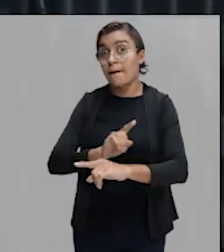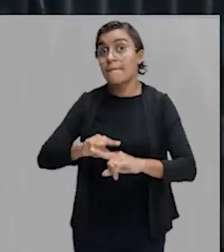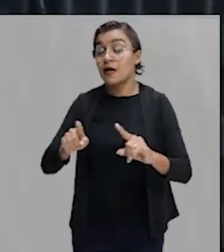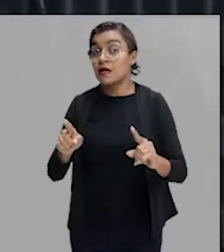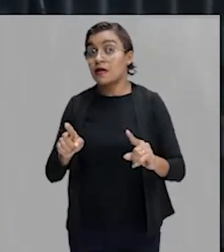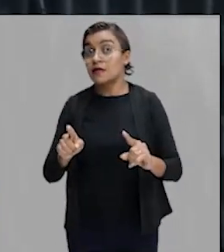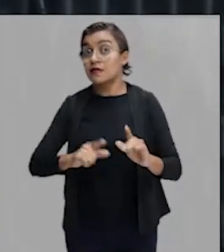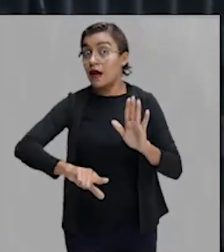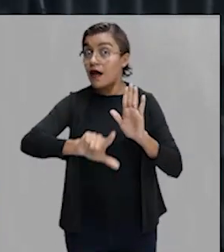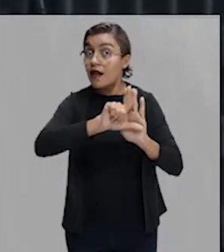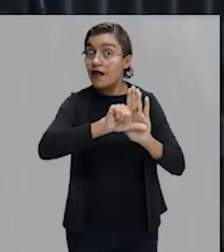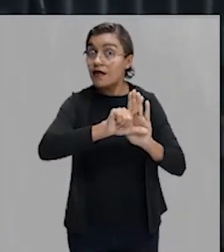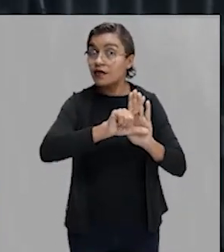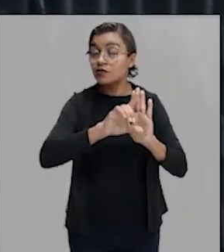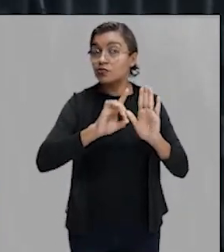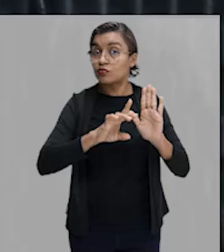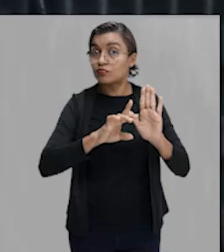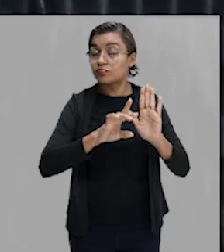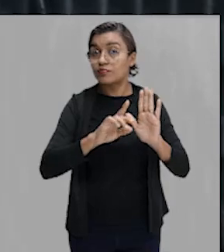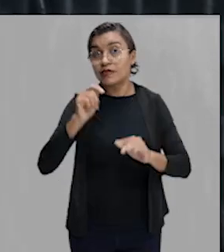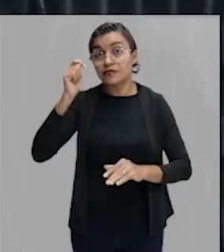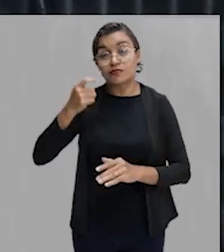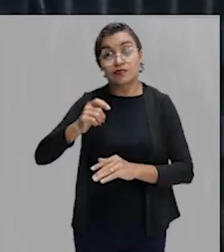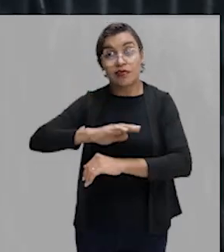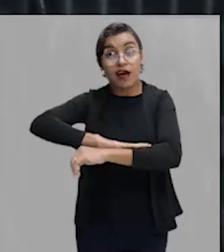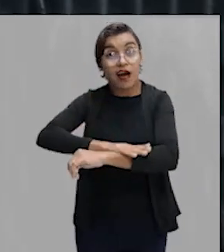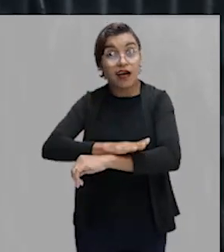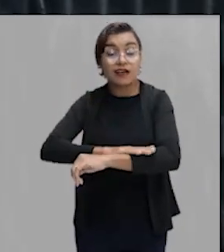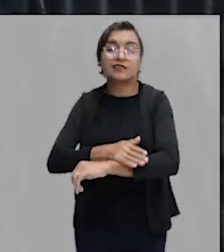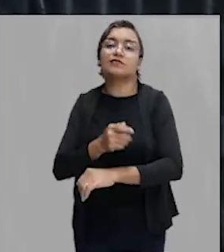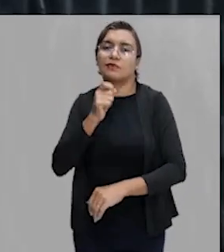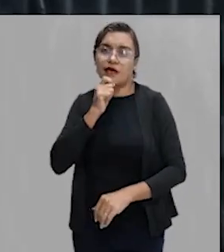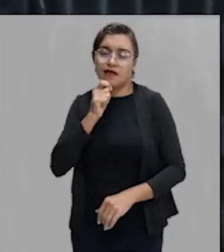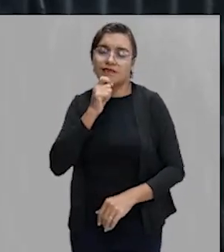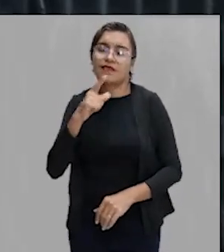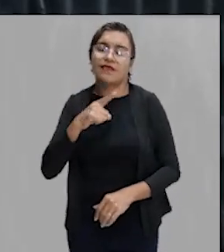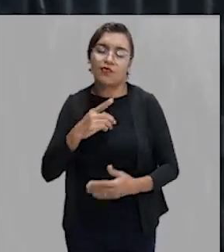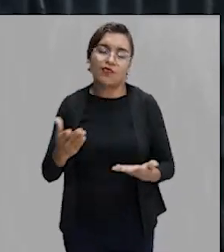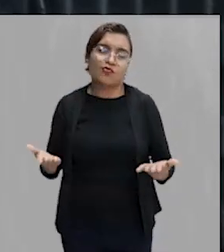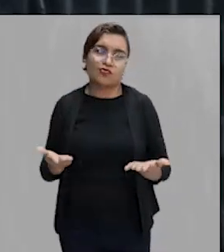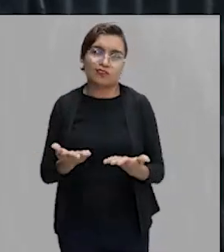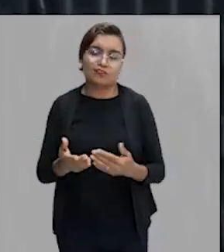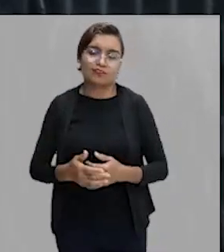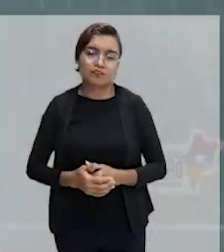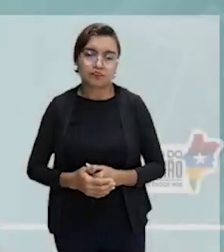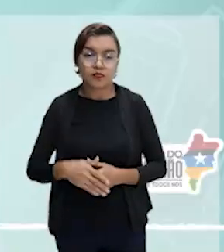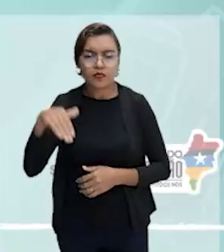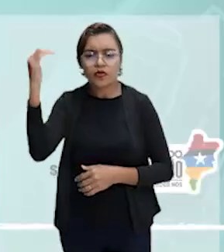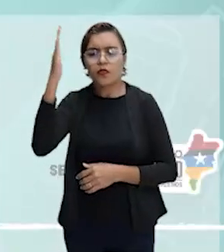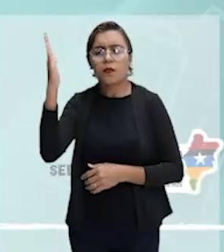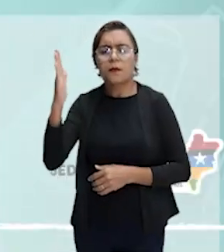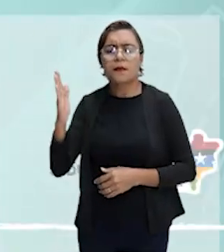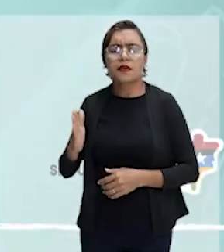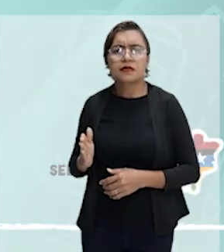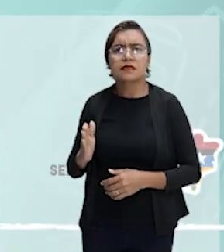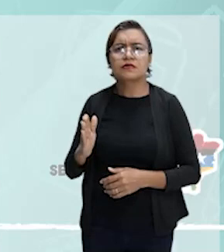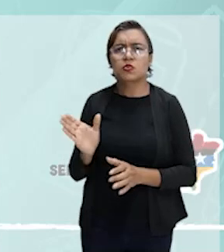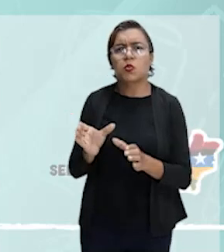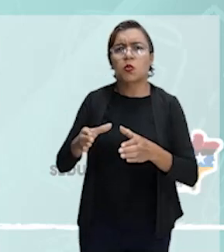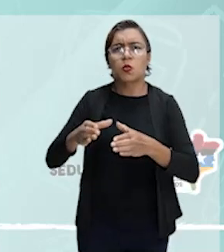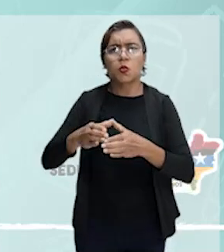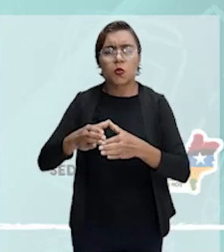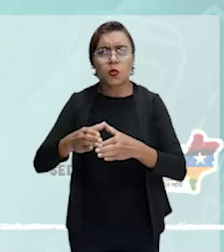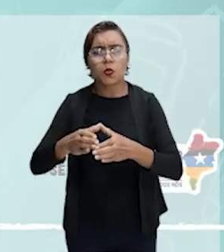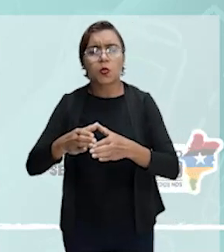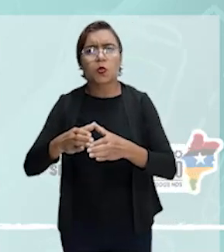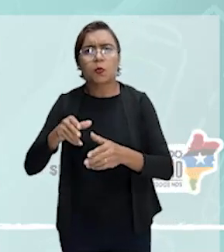acordo com a forma da lei, apesar do racismo ainda ser uma realidade, beleza? No Brasil, a luta da população negra gira em torno